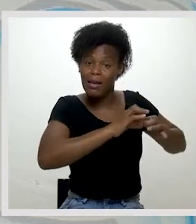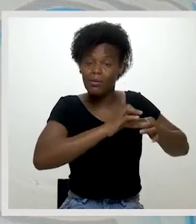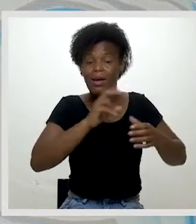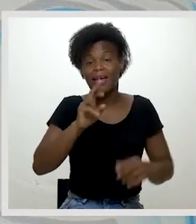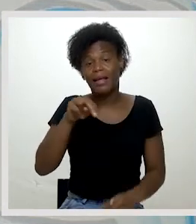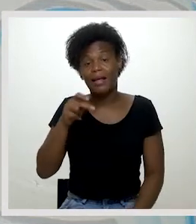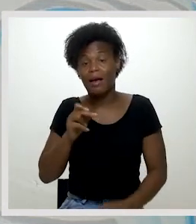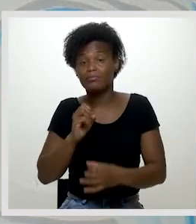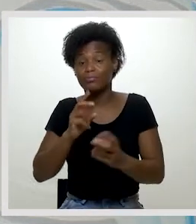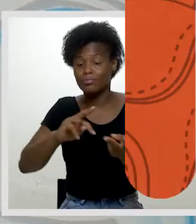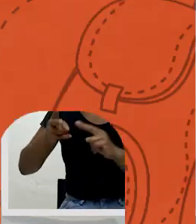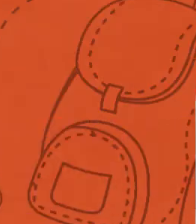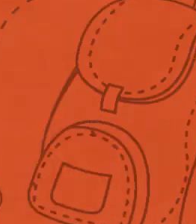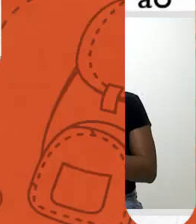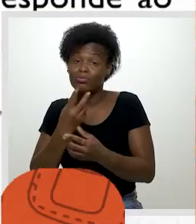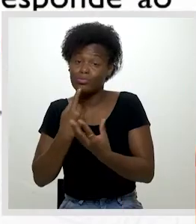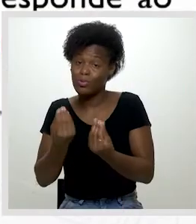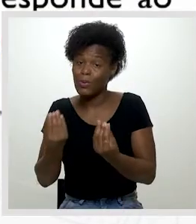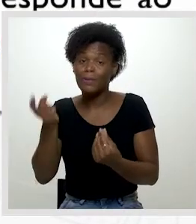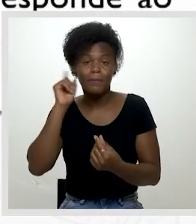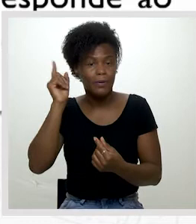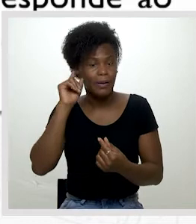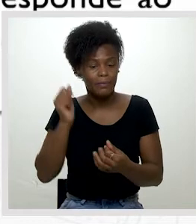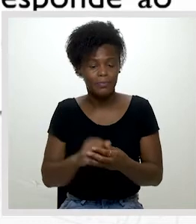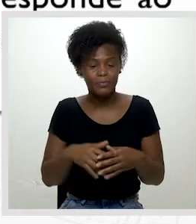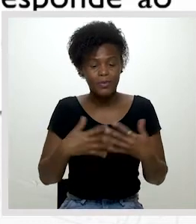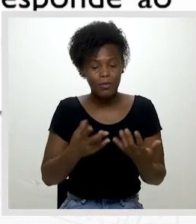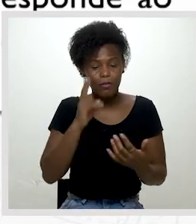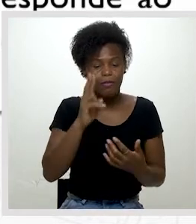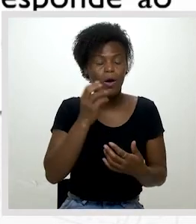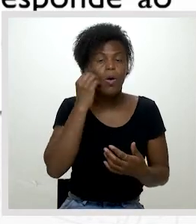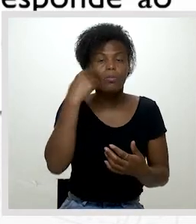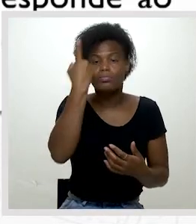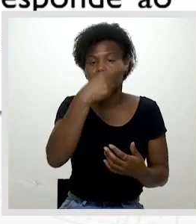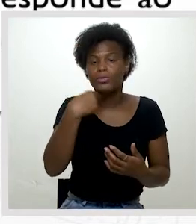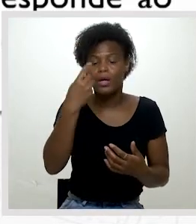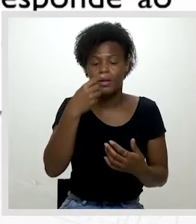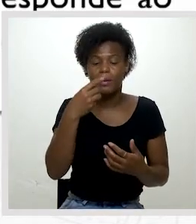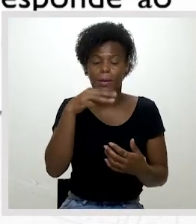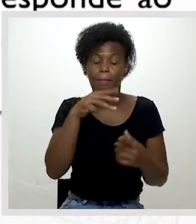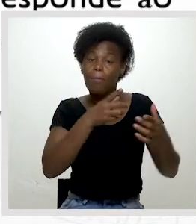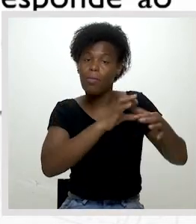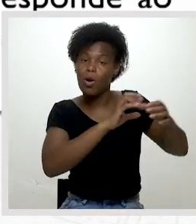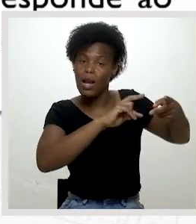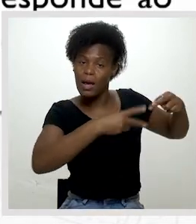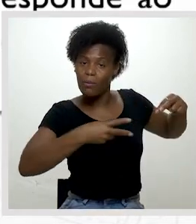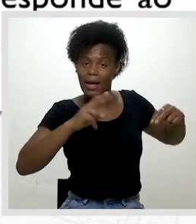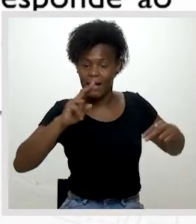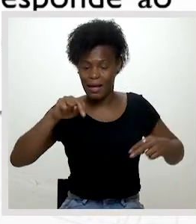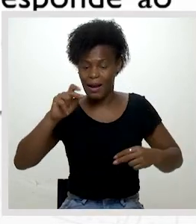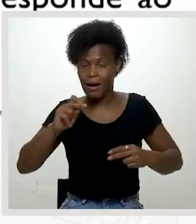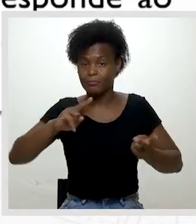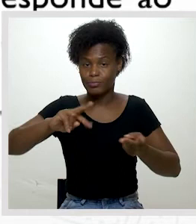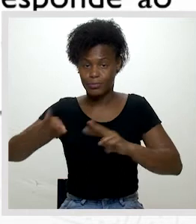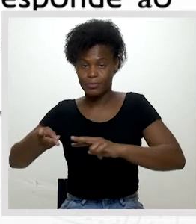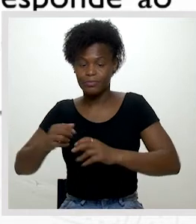muitíssimo importante. Então, vamos ver as características das moléculas de RNA de transferência.